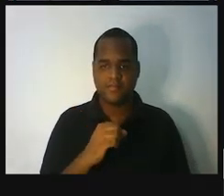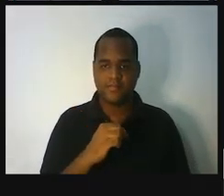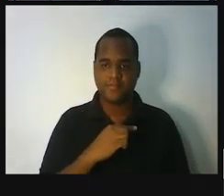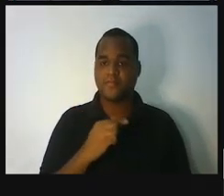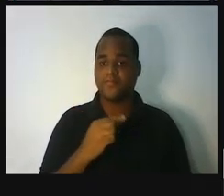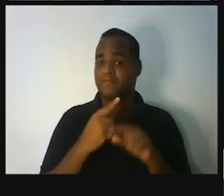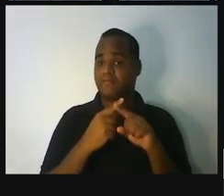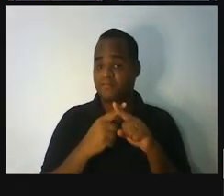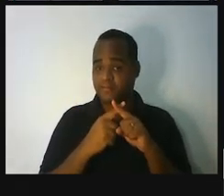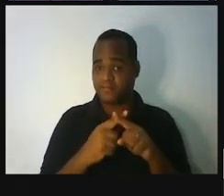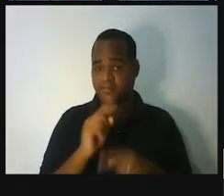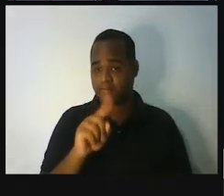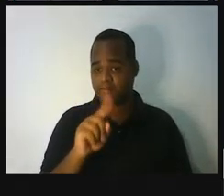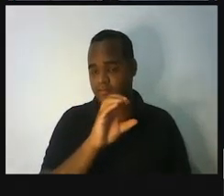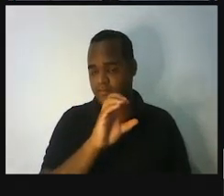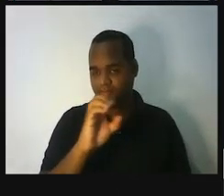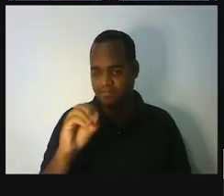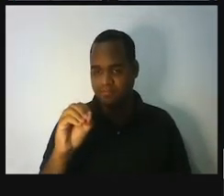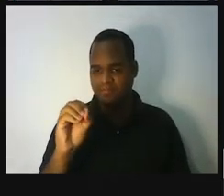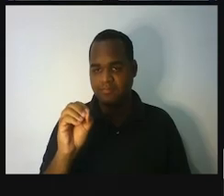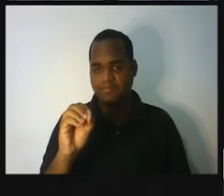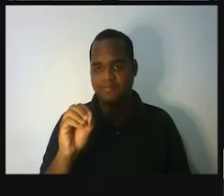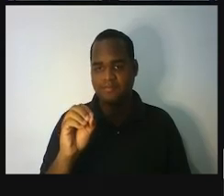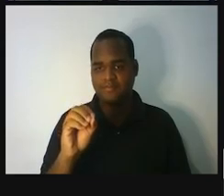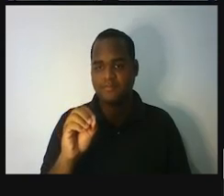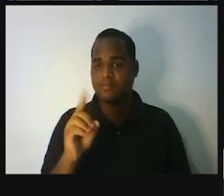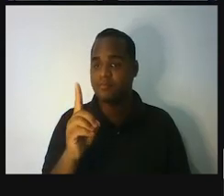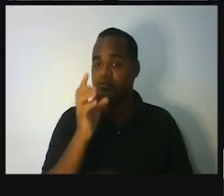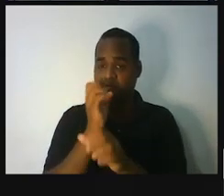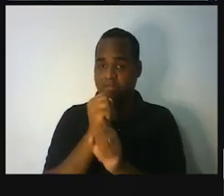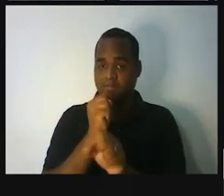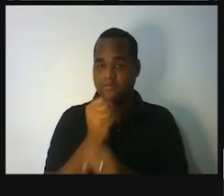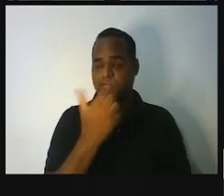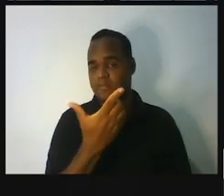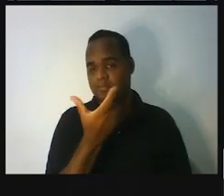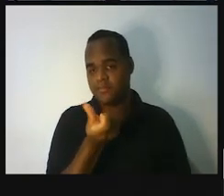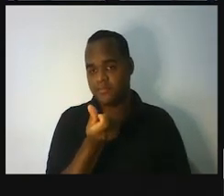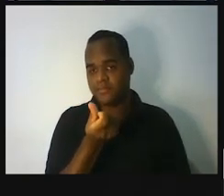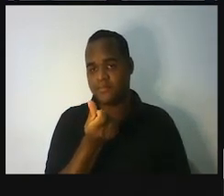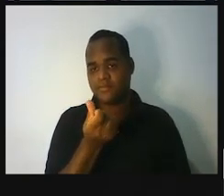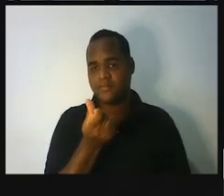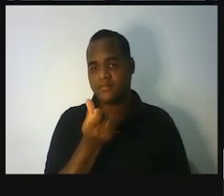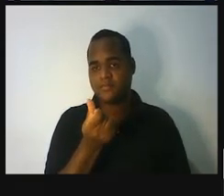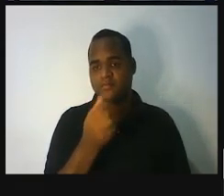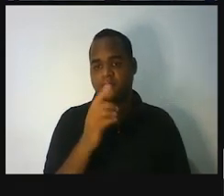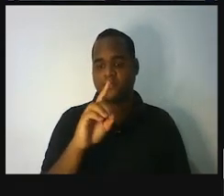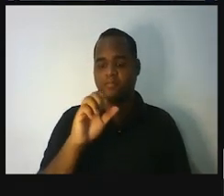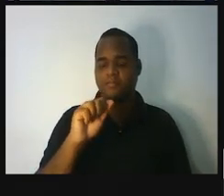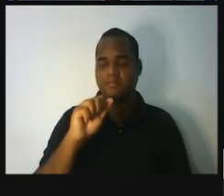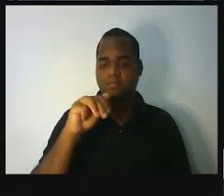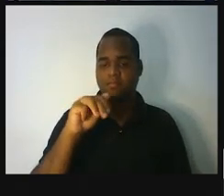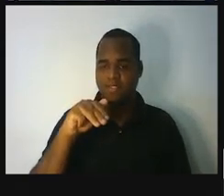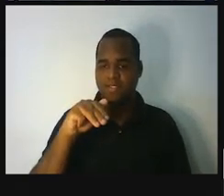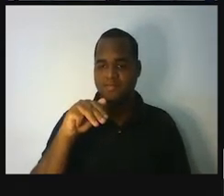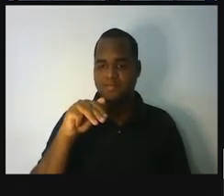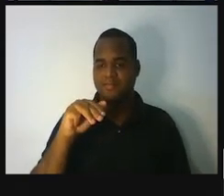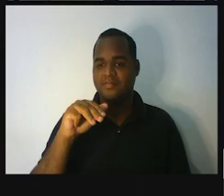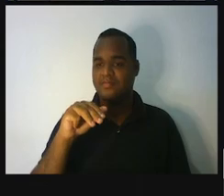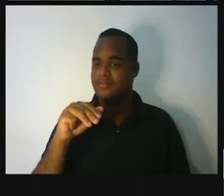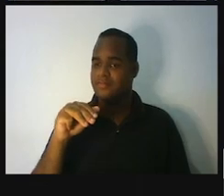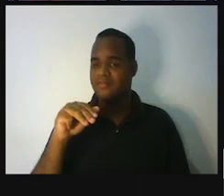vezes 1.000. E isso dá 26 decâmetros